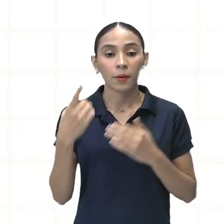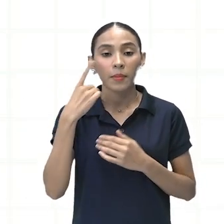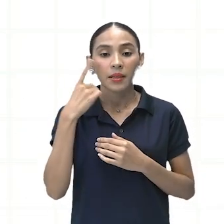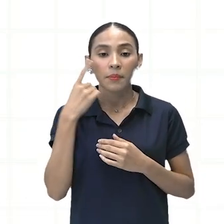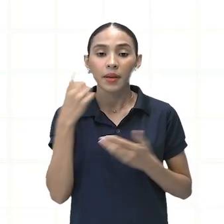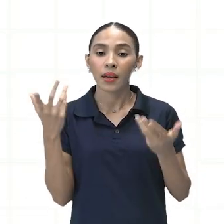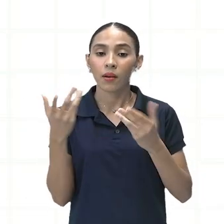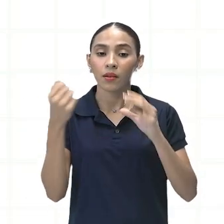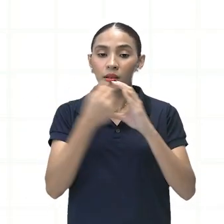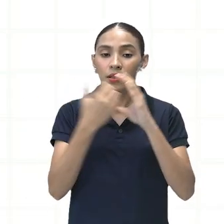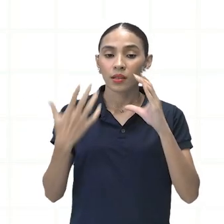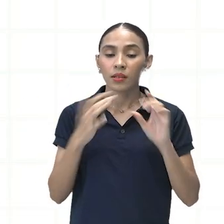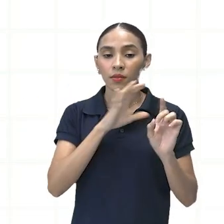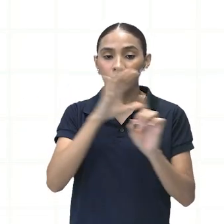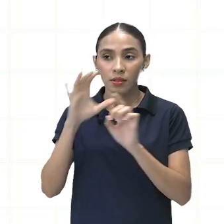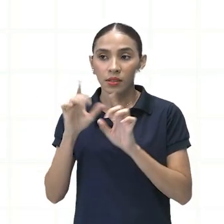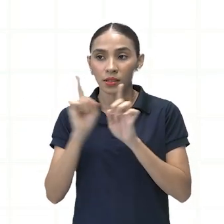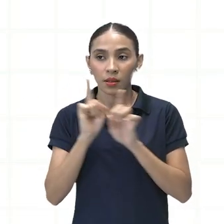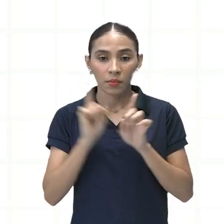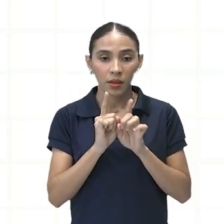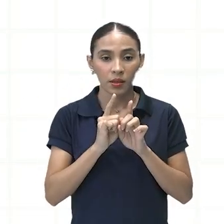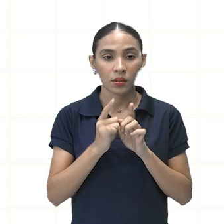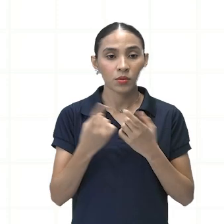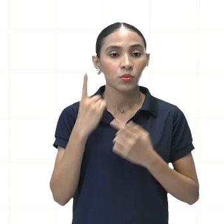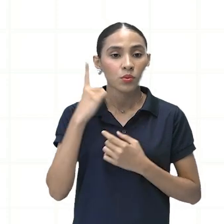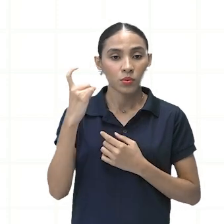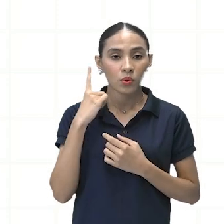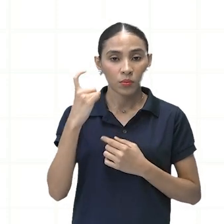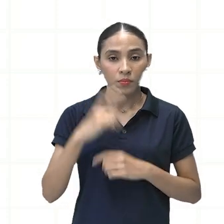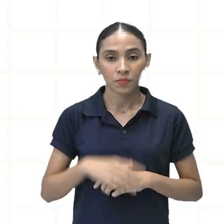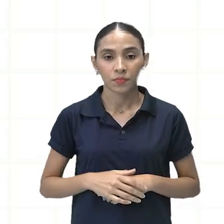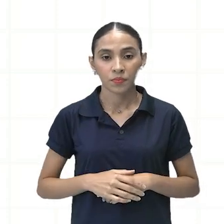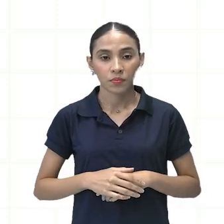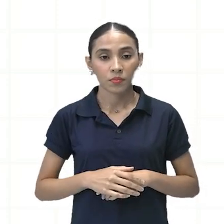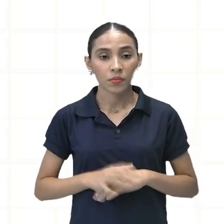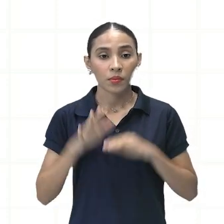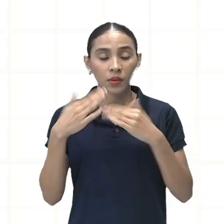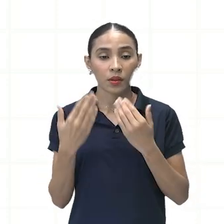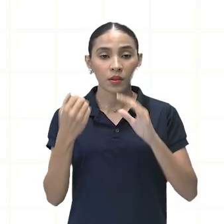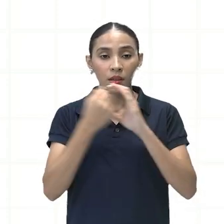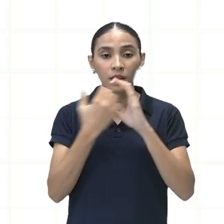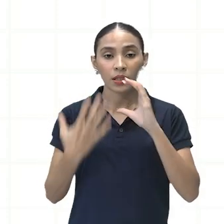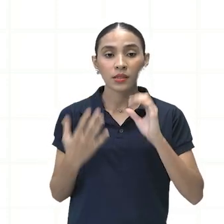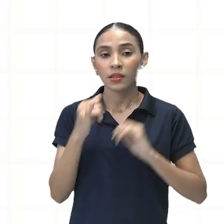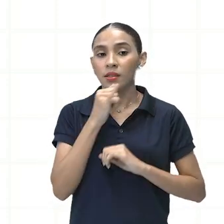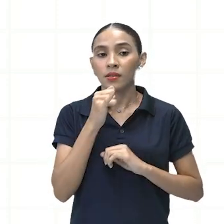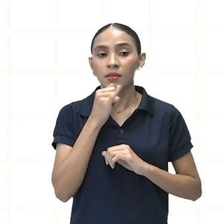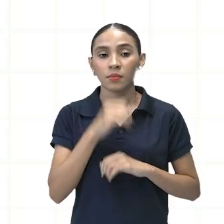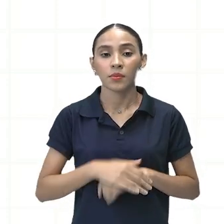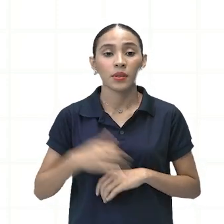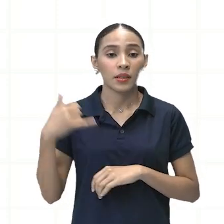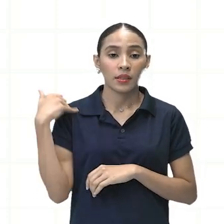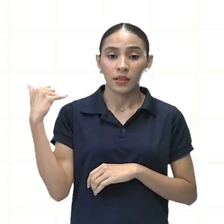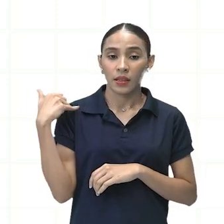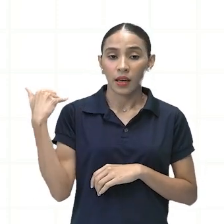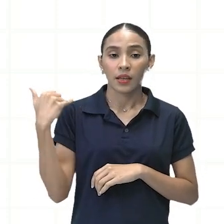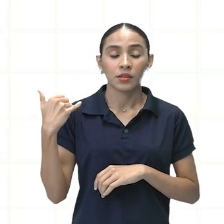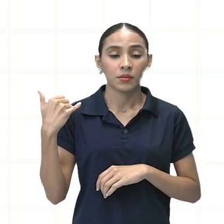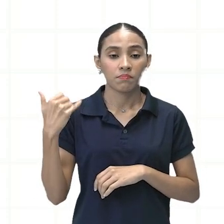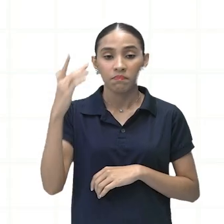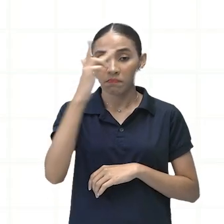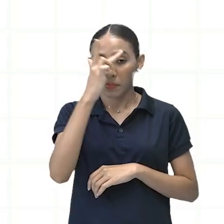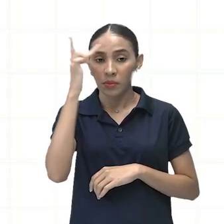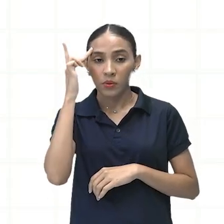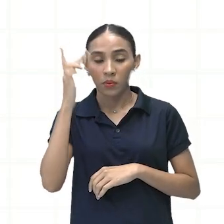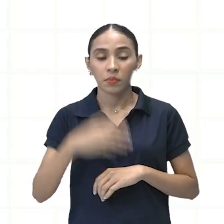então, fatores que influenciam a captação do som. Bem, fatores esses são a idade da